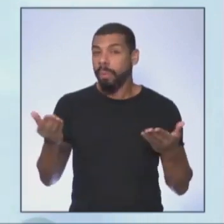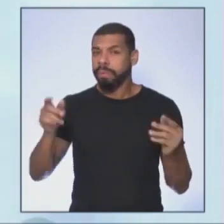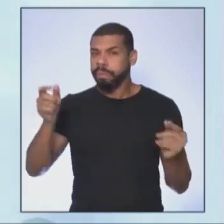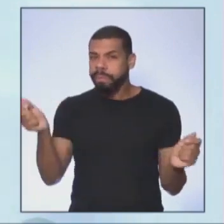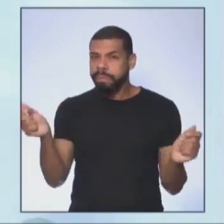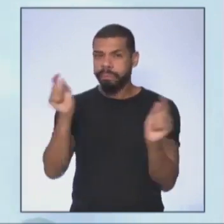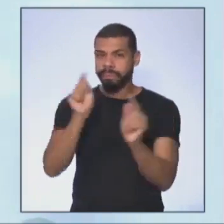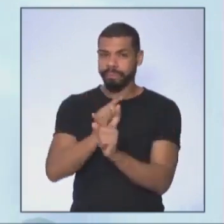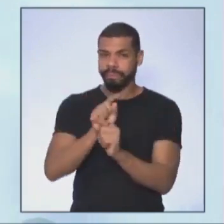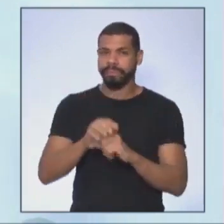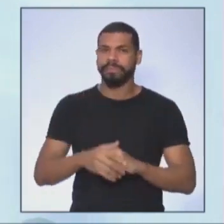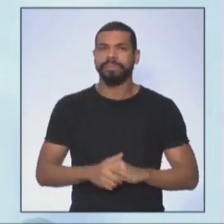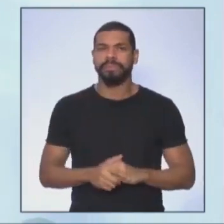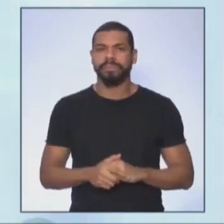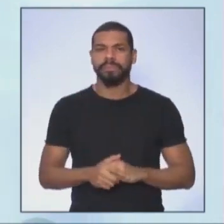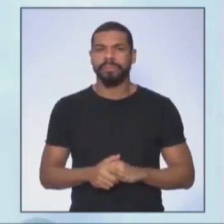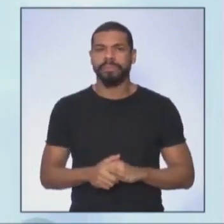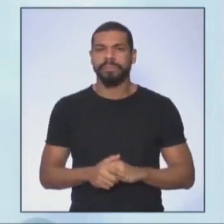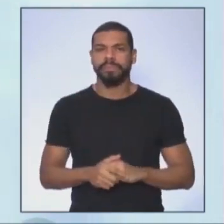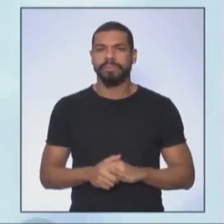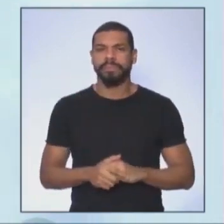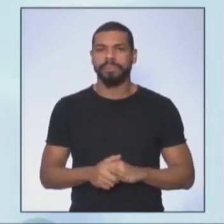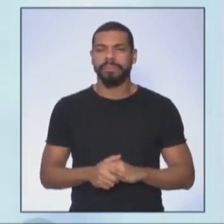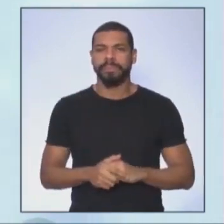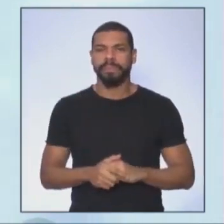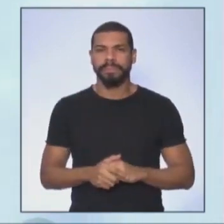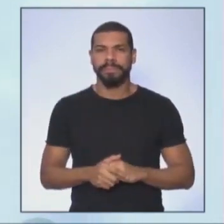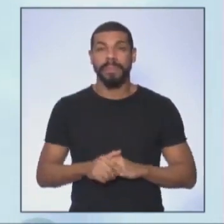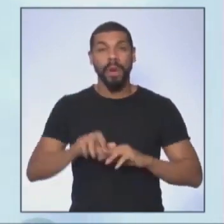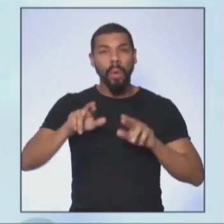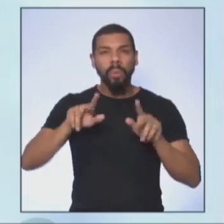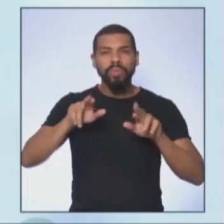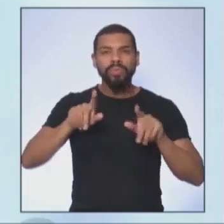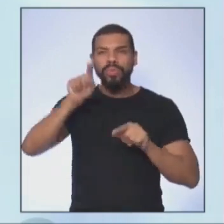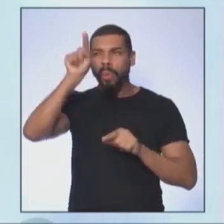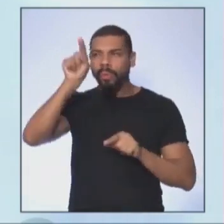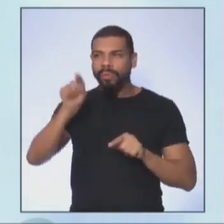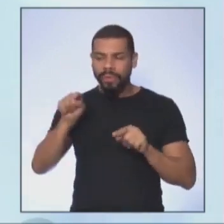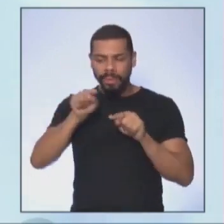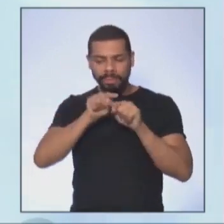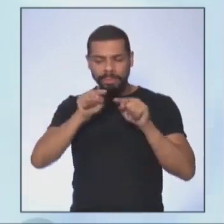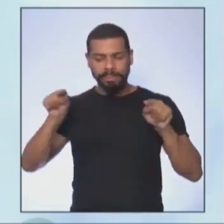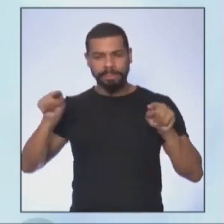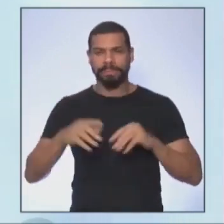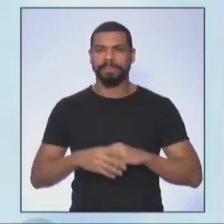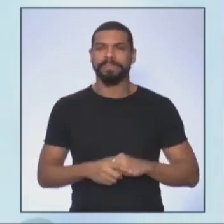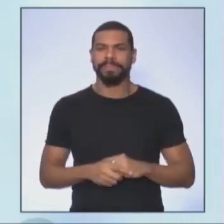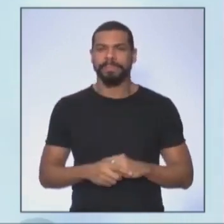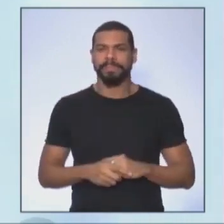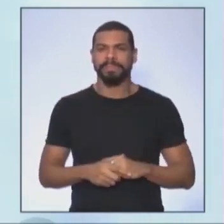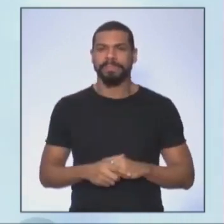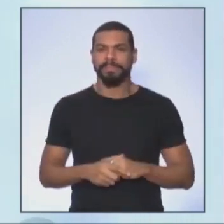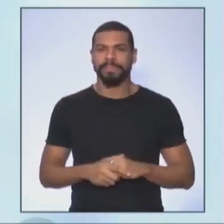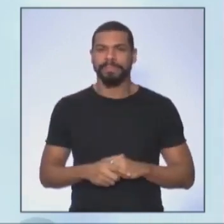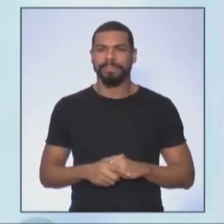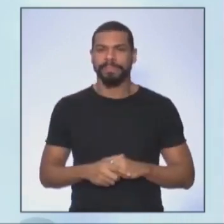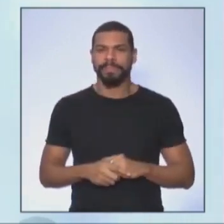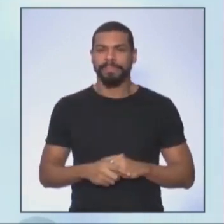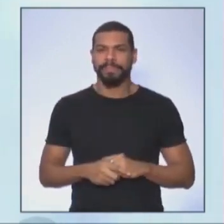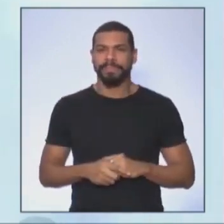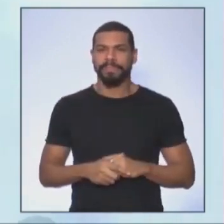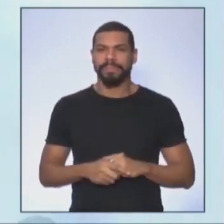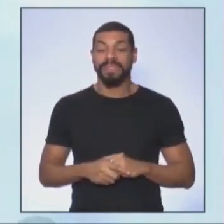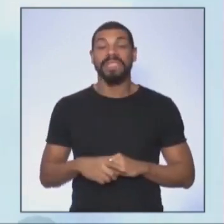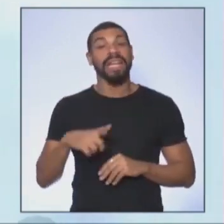na vertical estão passando, mas na horizontal não. E agora se colocar elas em perpendicular, impedir que as ondas